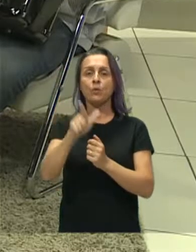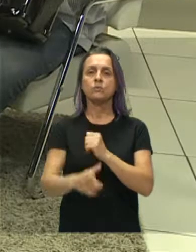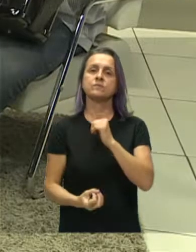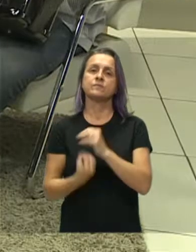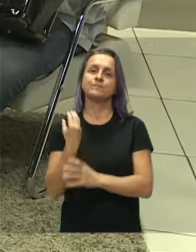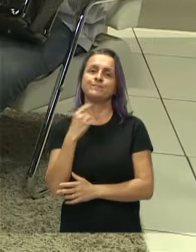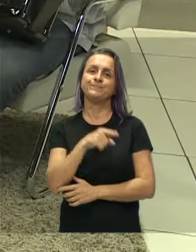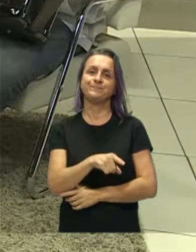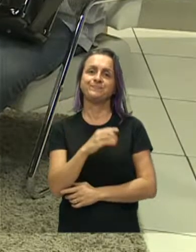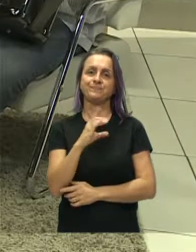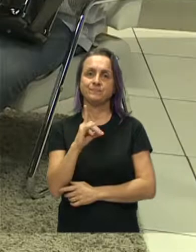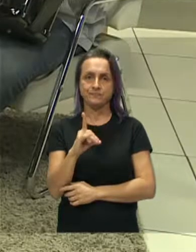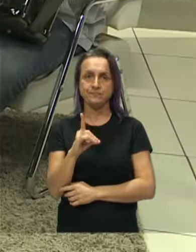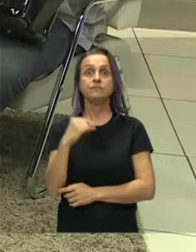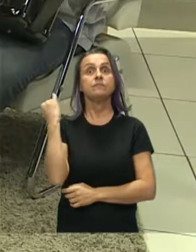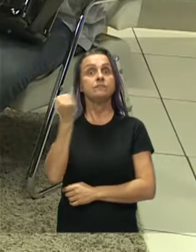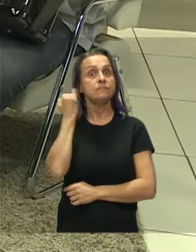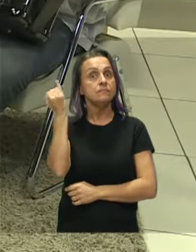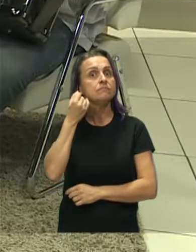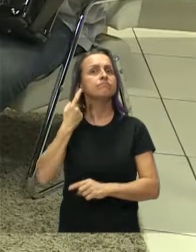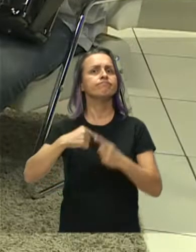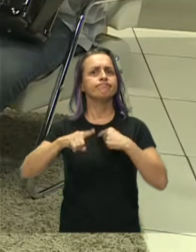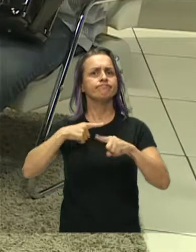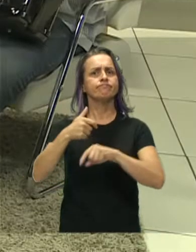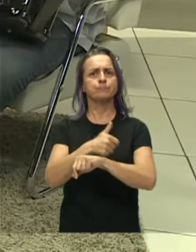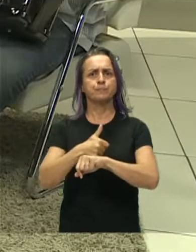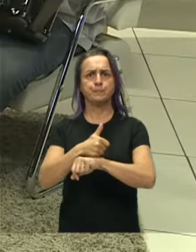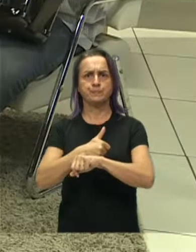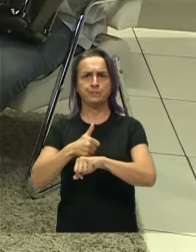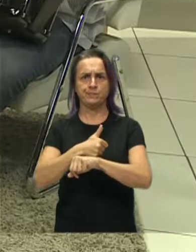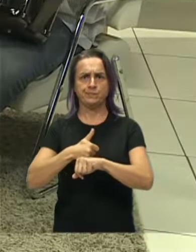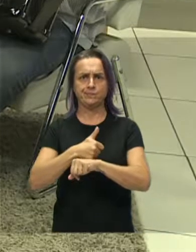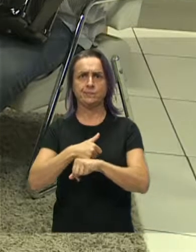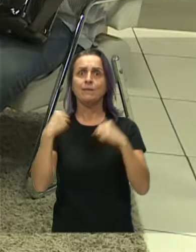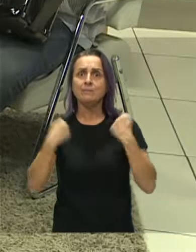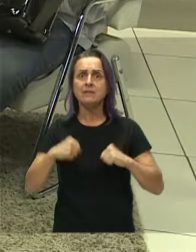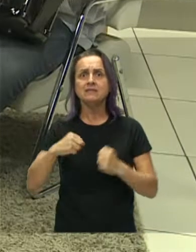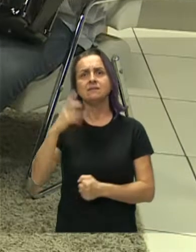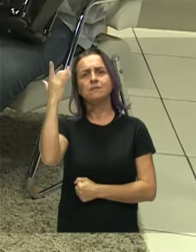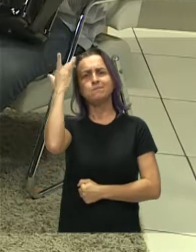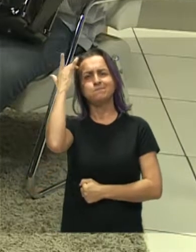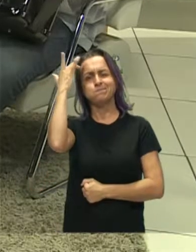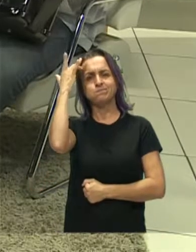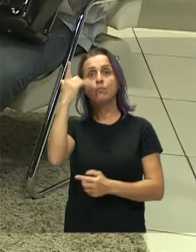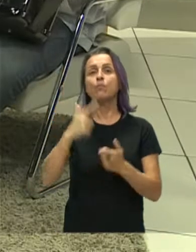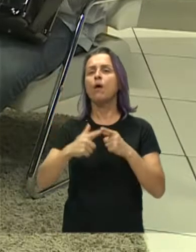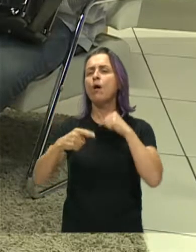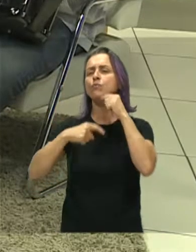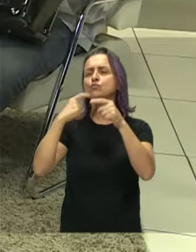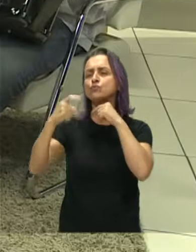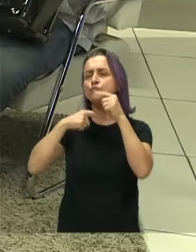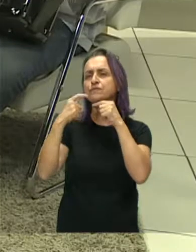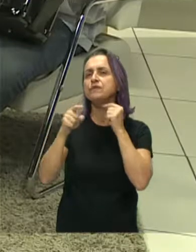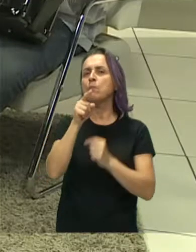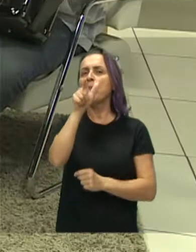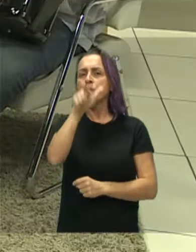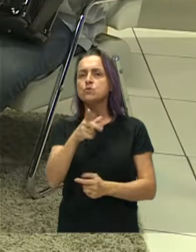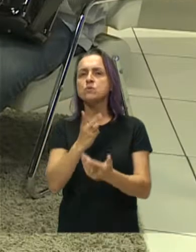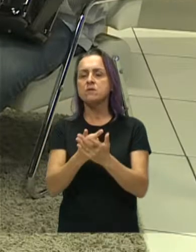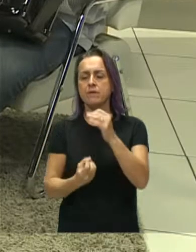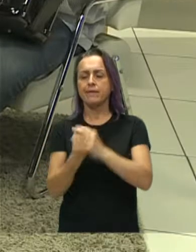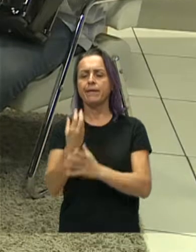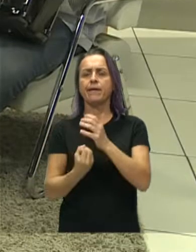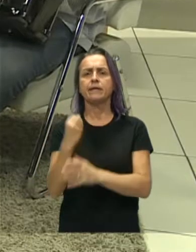passagem, esse amadurecimento. Porque eu acho muito duvidoso que uma pessoa que lance um CD a cada ano, que esses